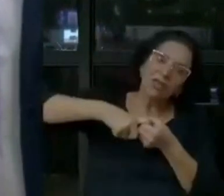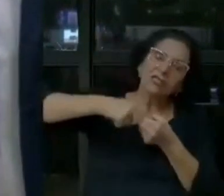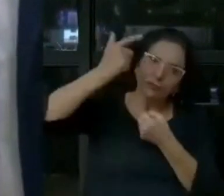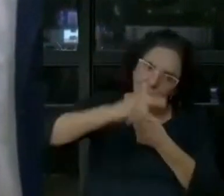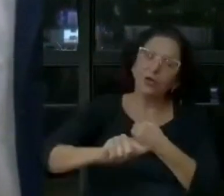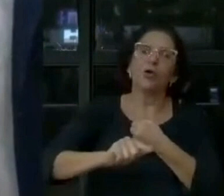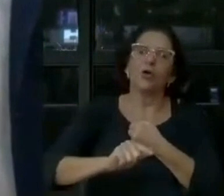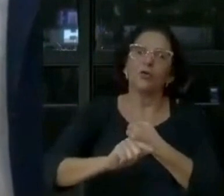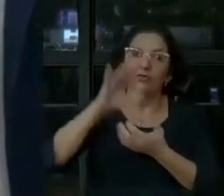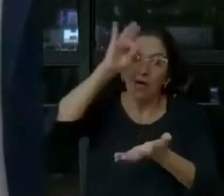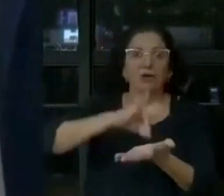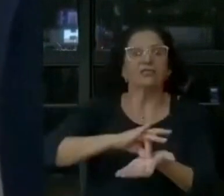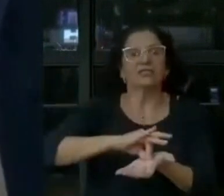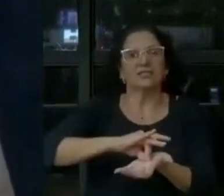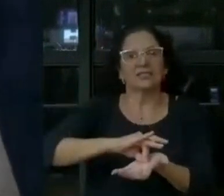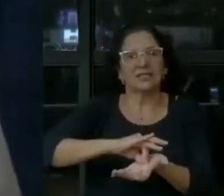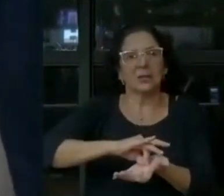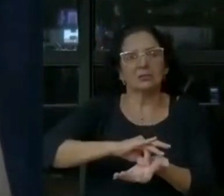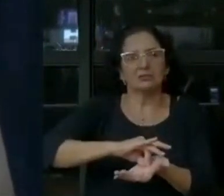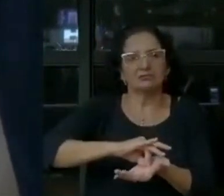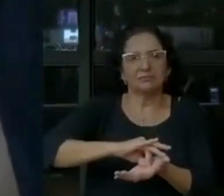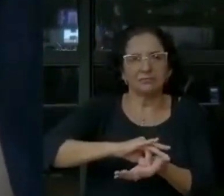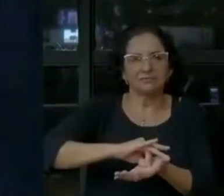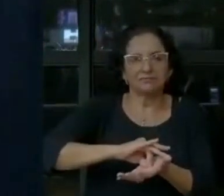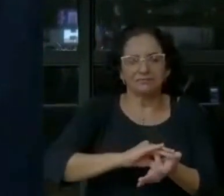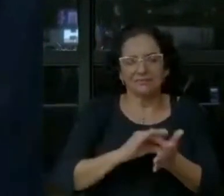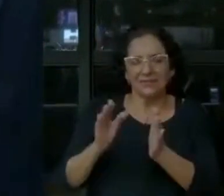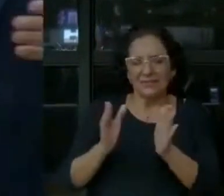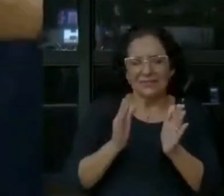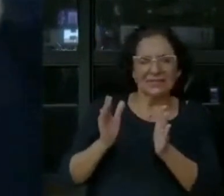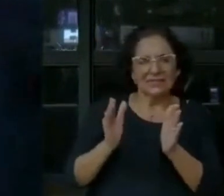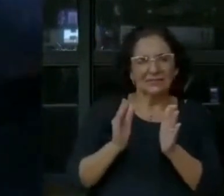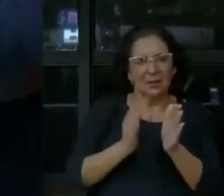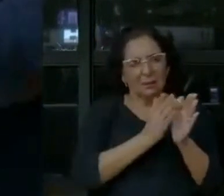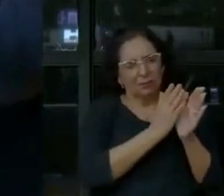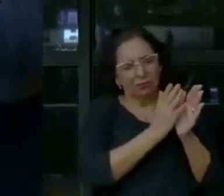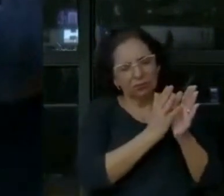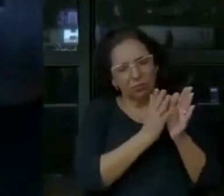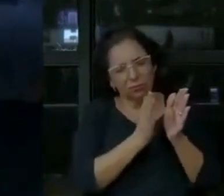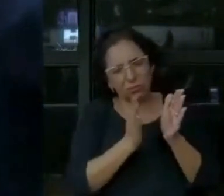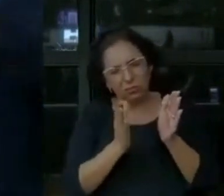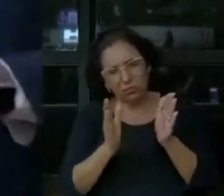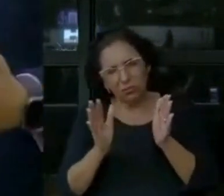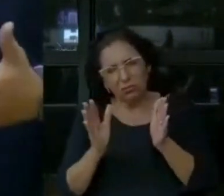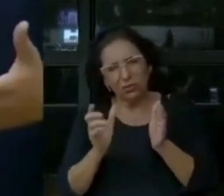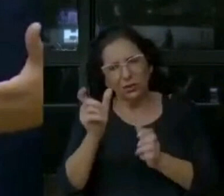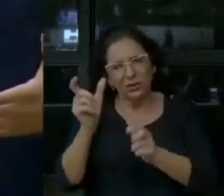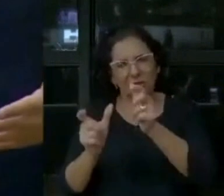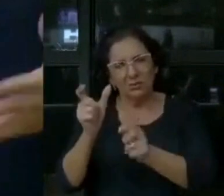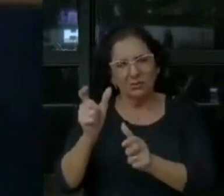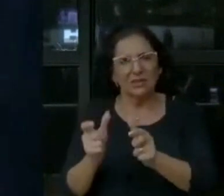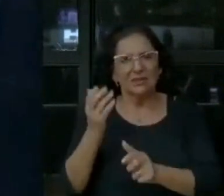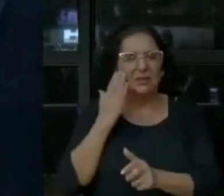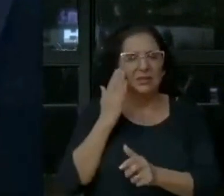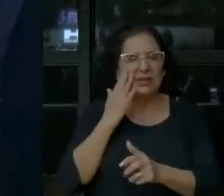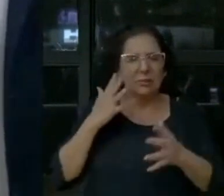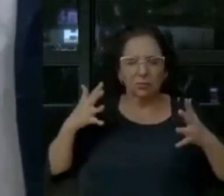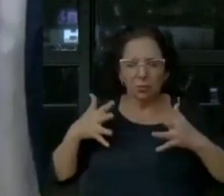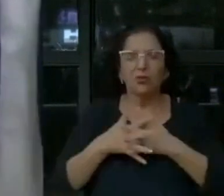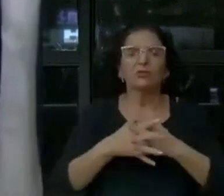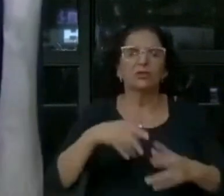de forma definitiva. Nesse intervalo todo, todos que me acompanham sabem da confusão, meu